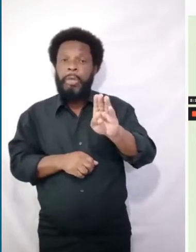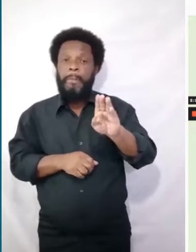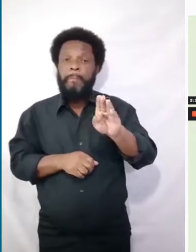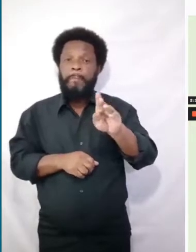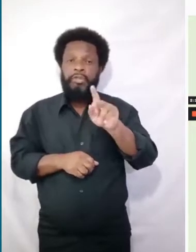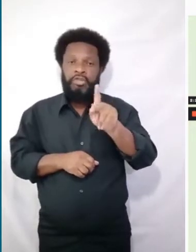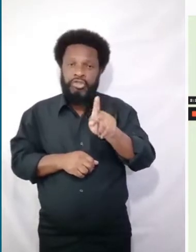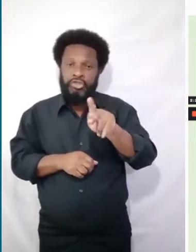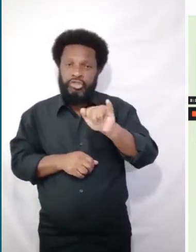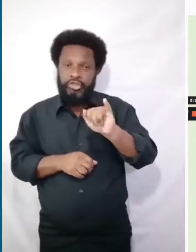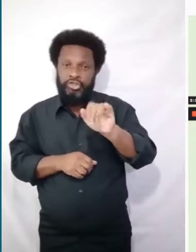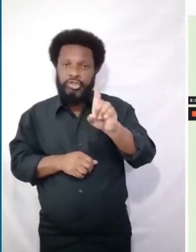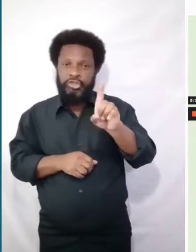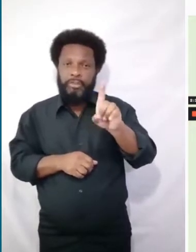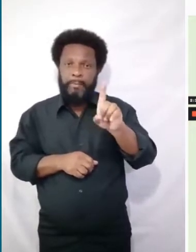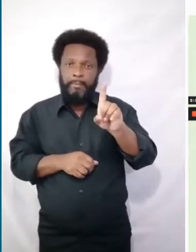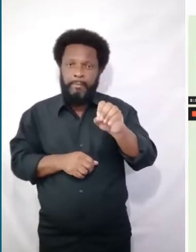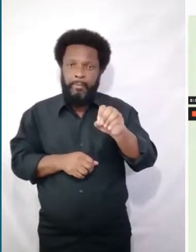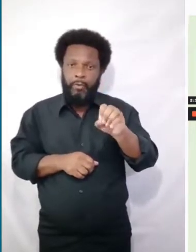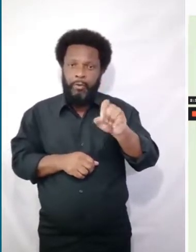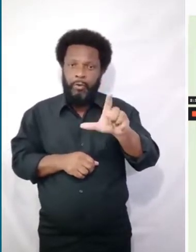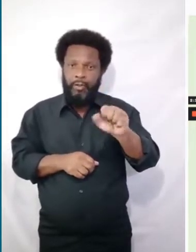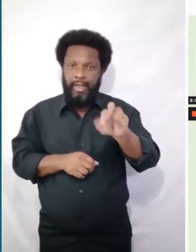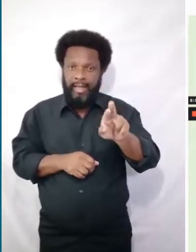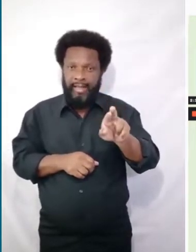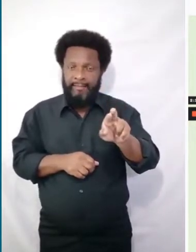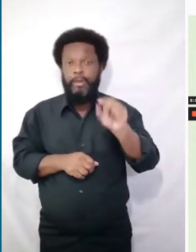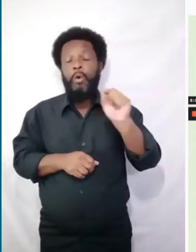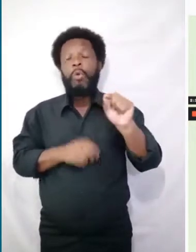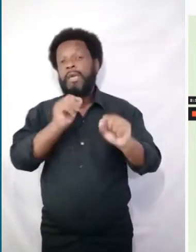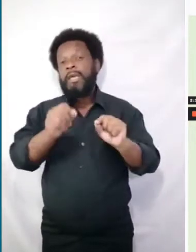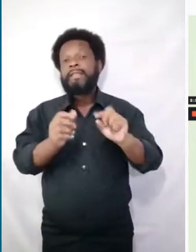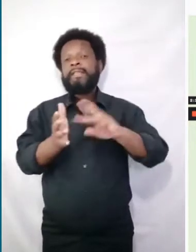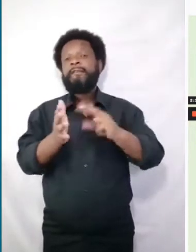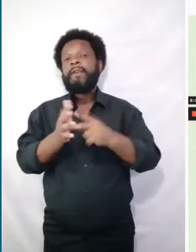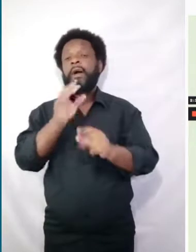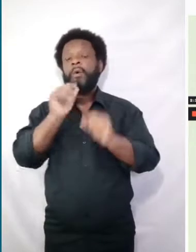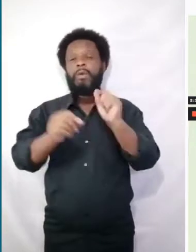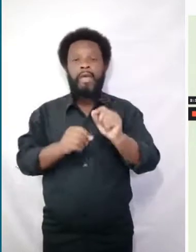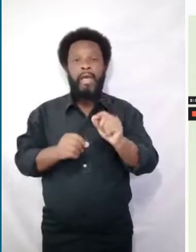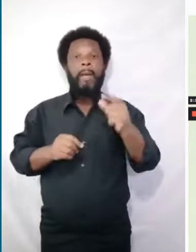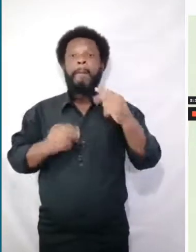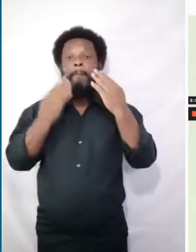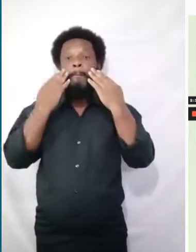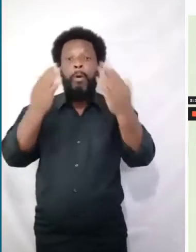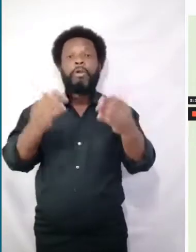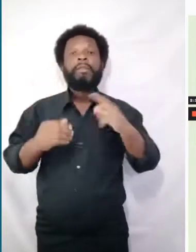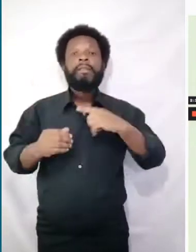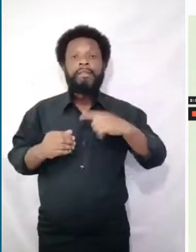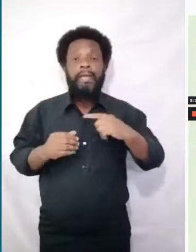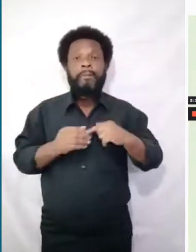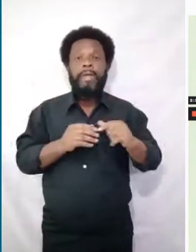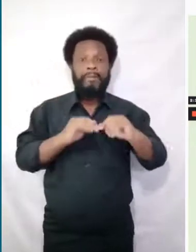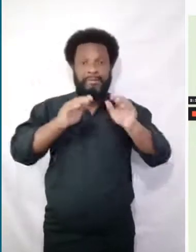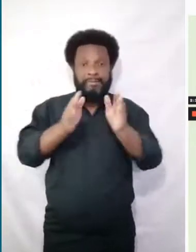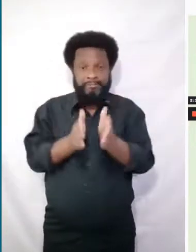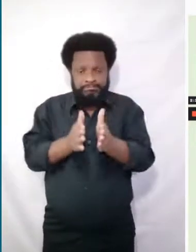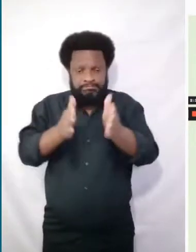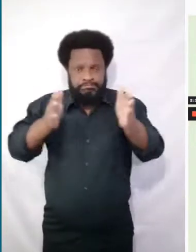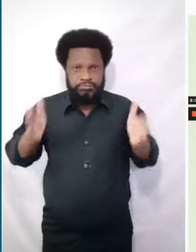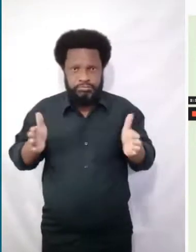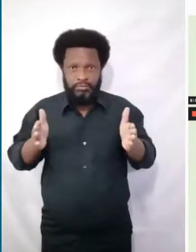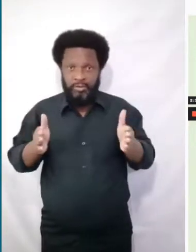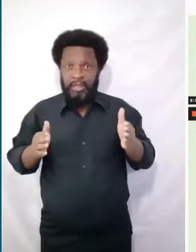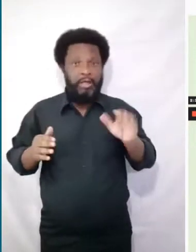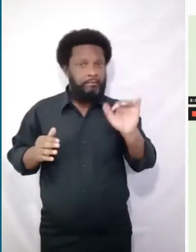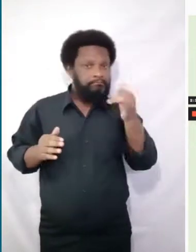Ele é um vetor muito importante para a gente poder entender o que é a polaridade da molécula. Esse vetor momento dipolar, ele representa, né, ele